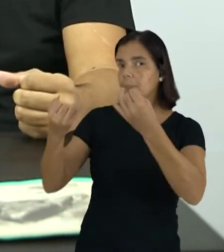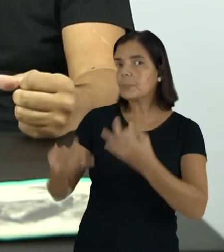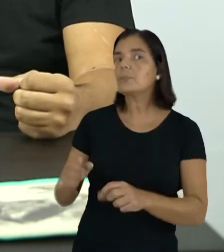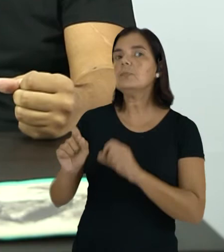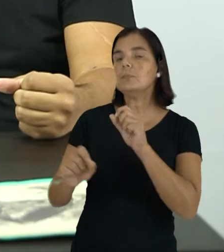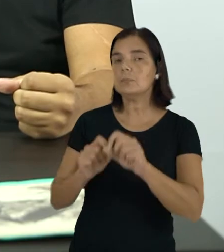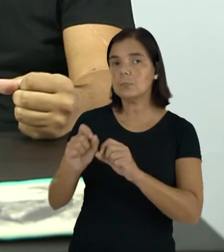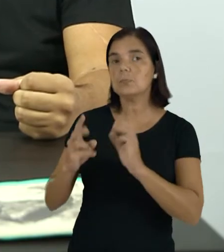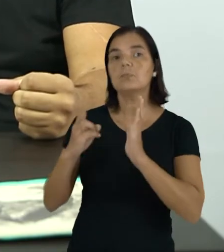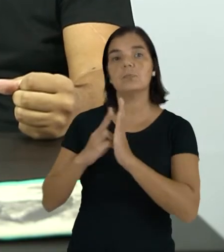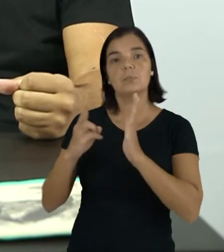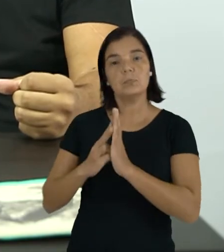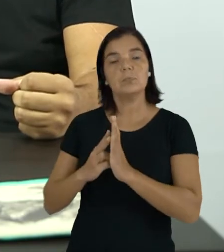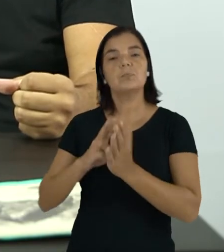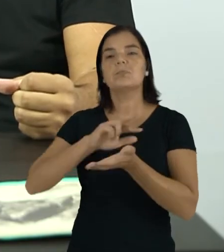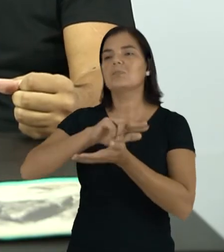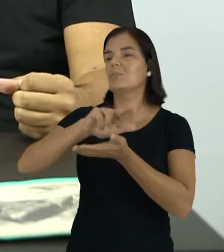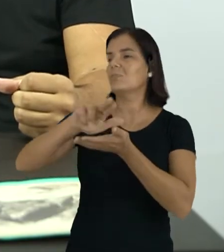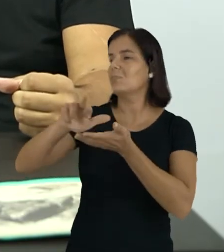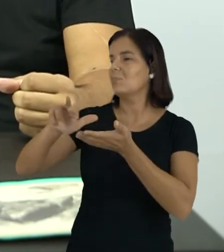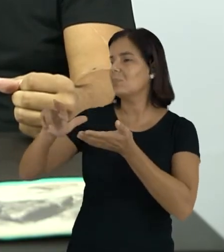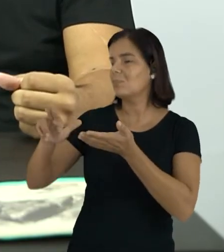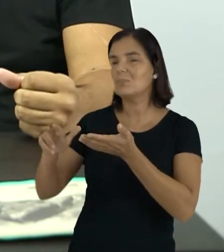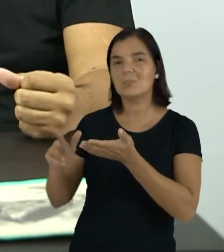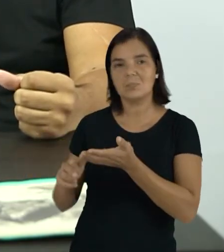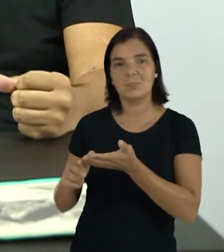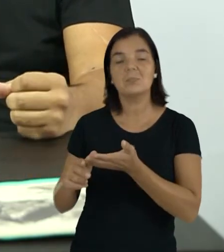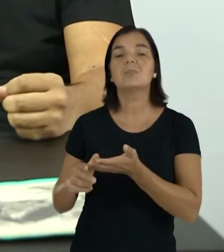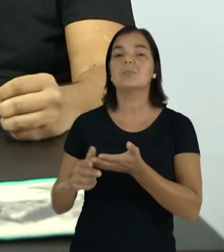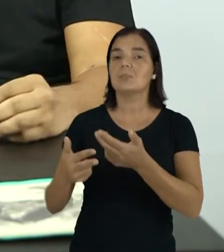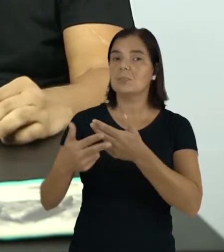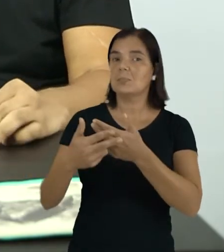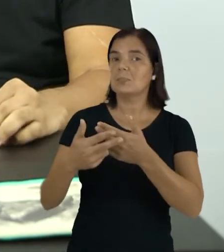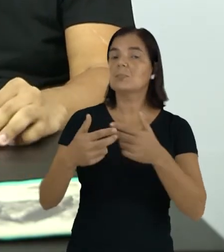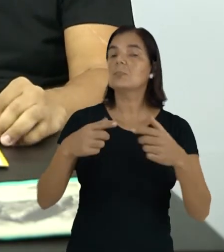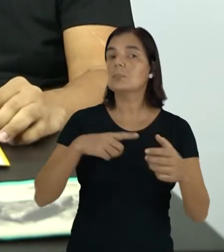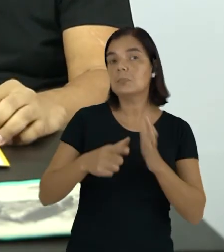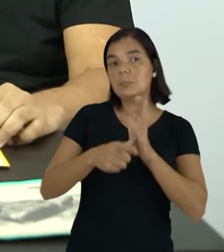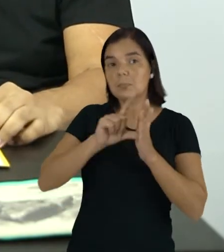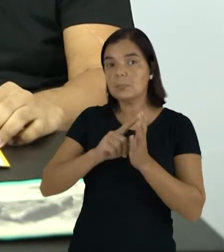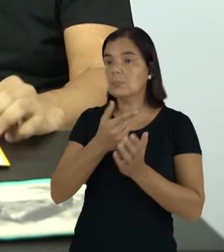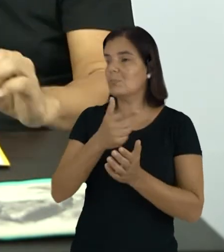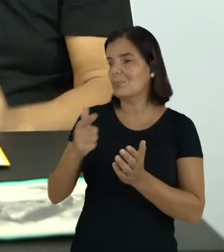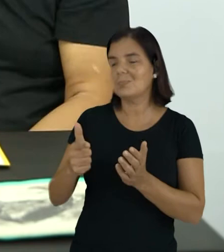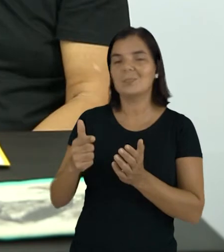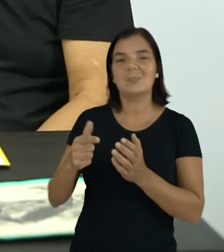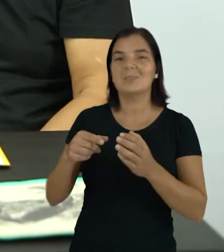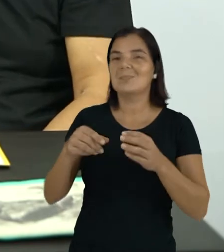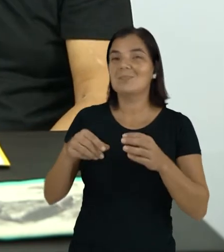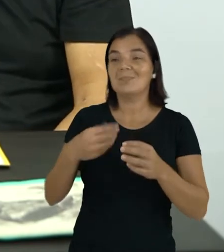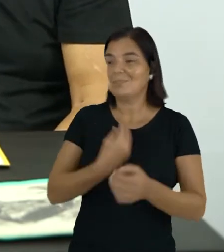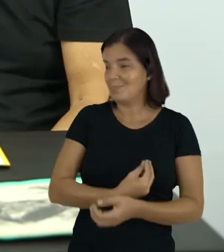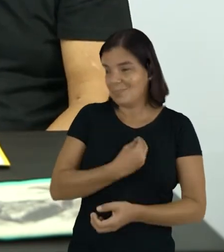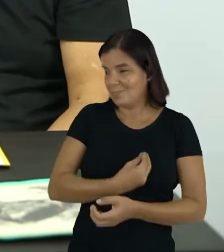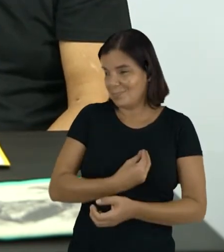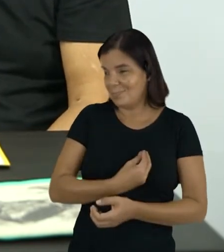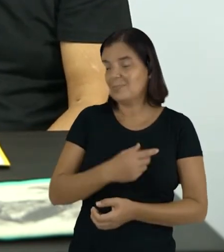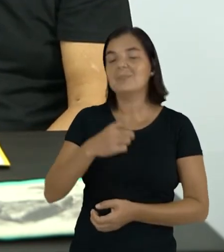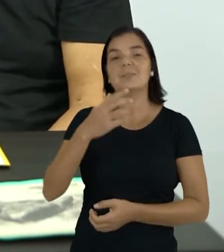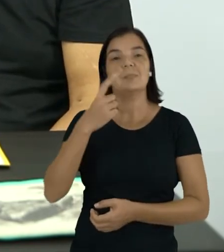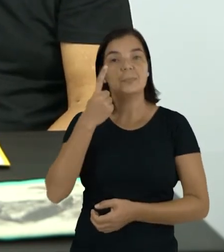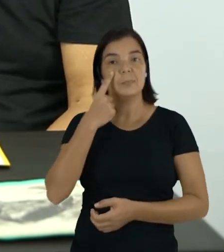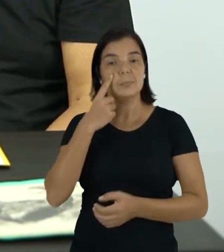que eles estão em várias situações que antes não eram ocupadas por eles, né? A gente